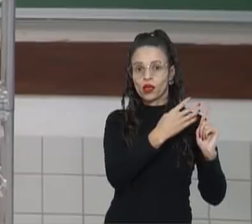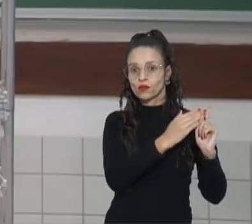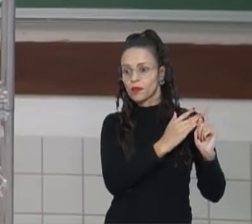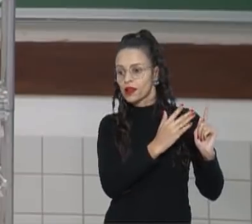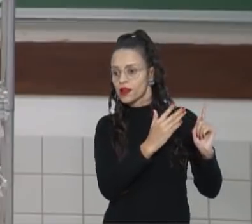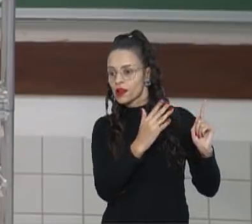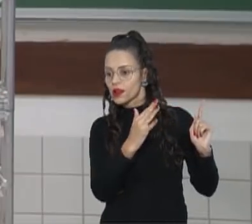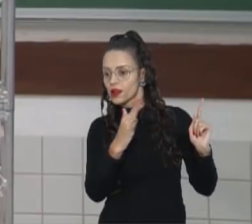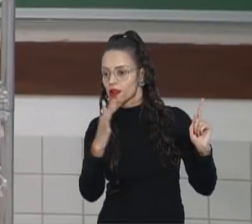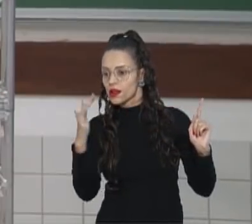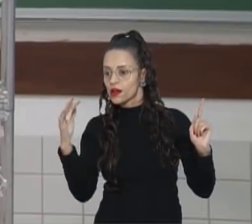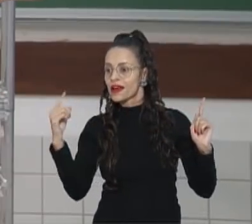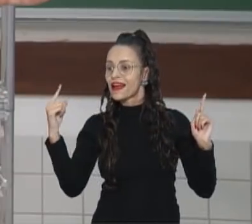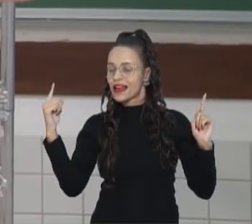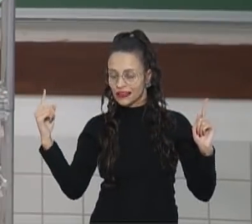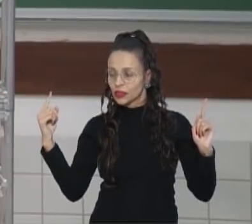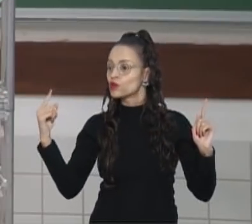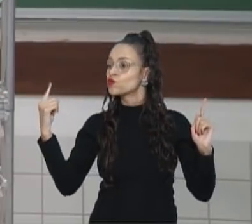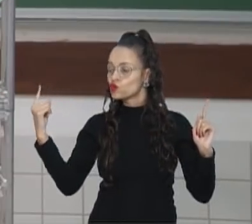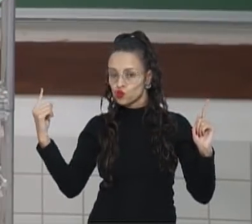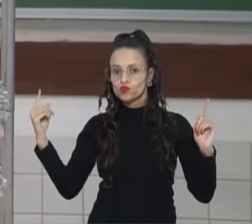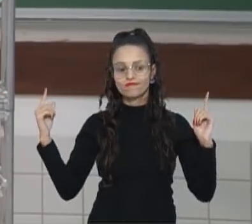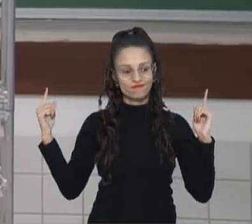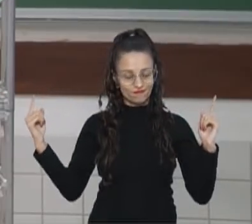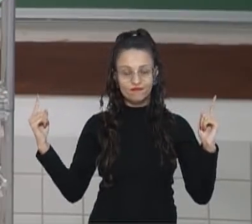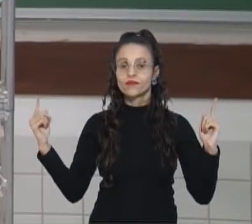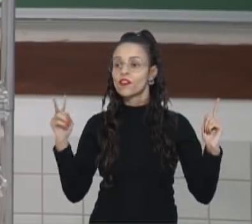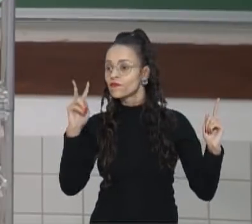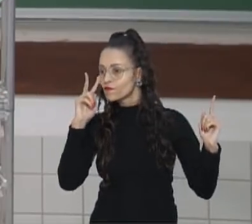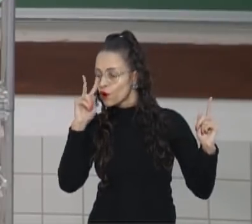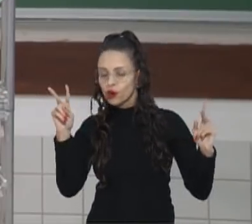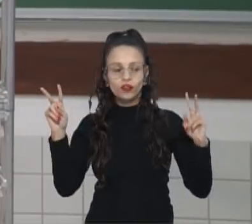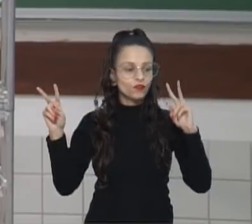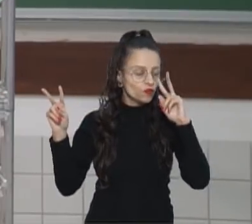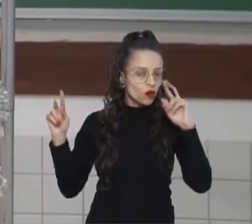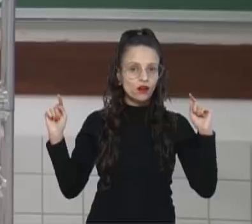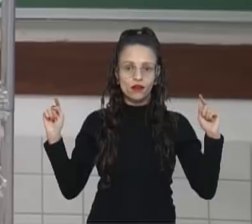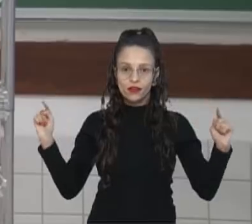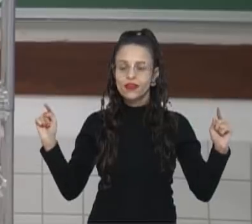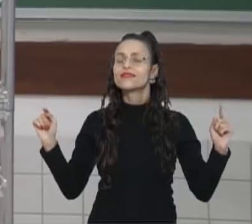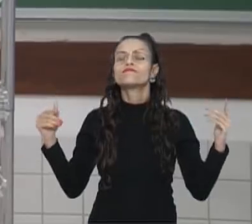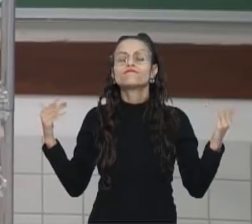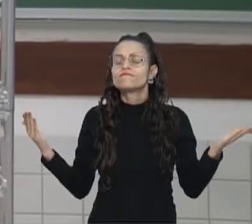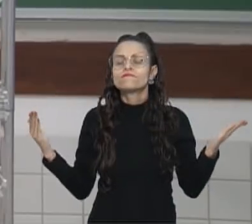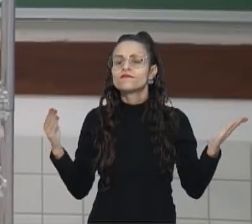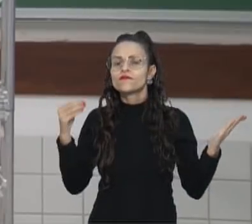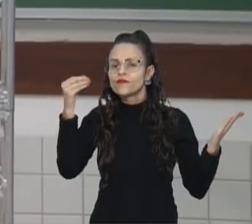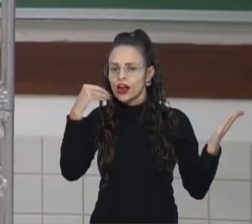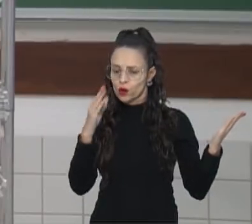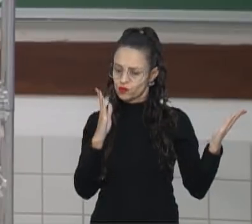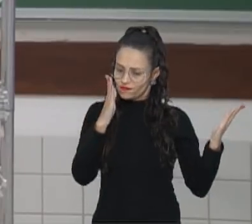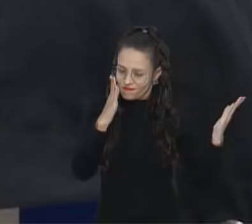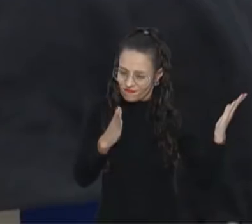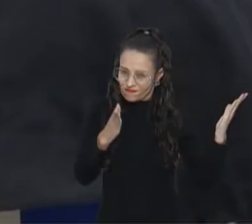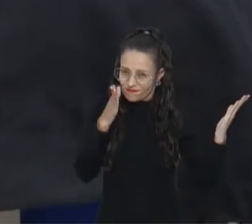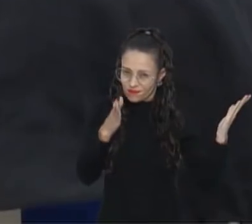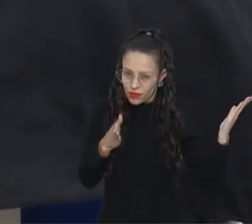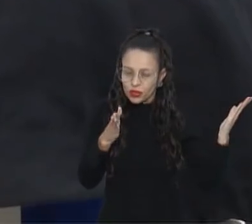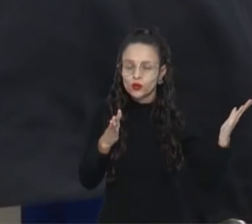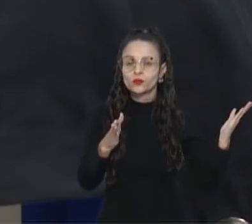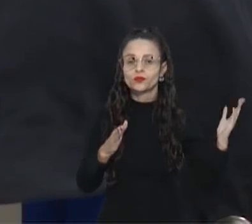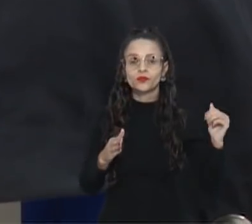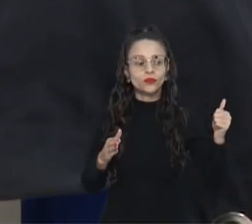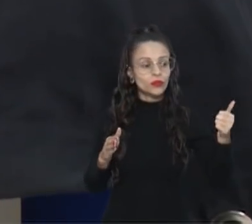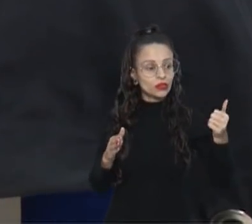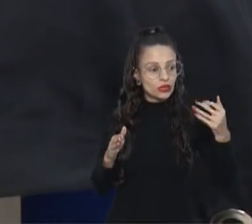forte, quanto para o extremo perto do 1 é um pH forte. Aonde que o pH vai ser fraco? No meio. Para o 14 o